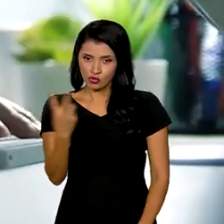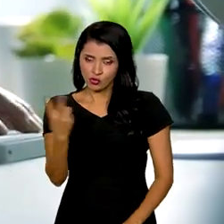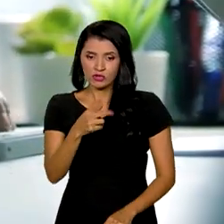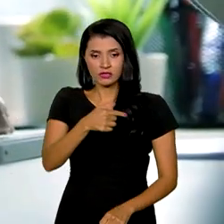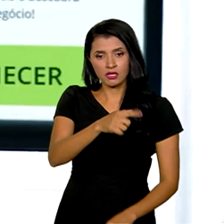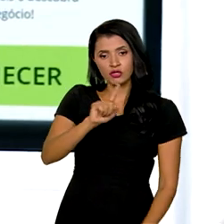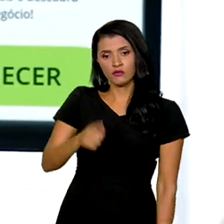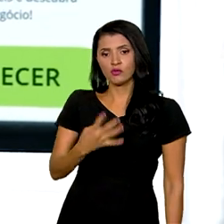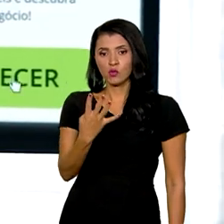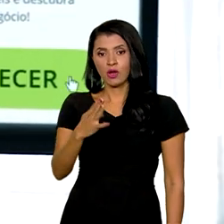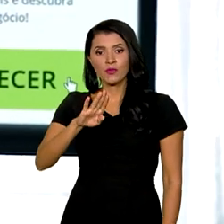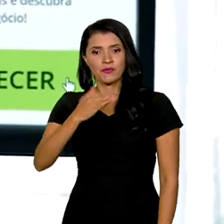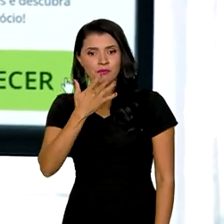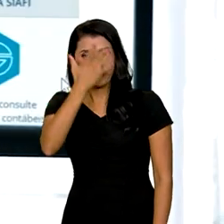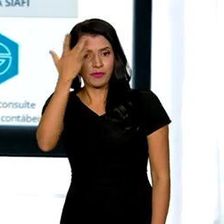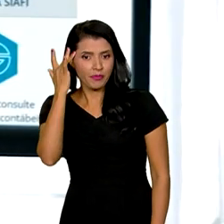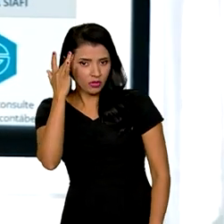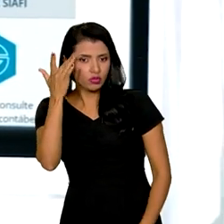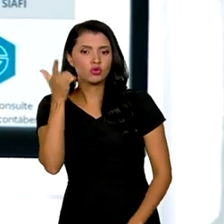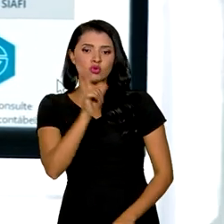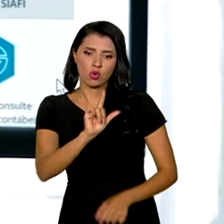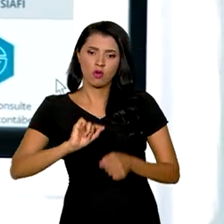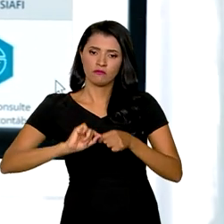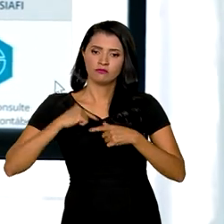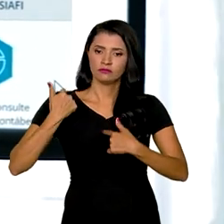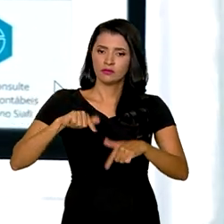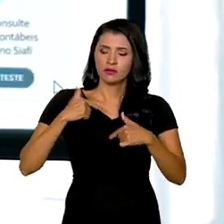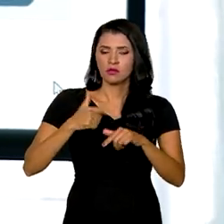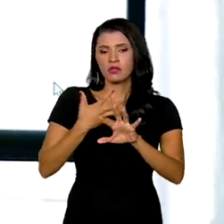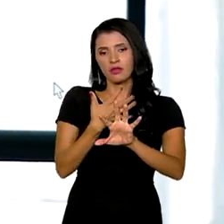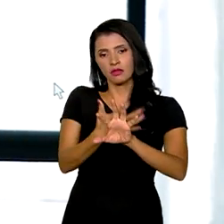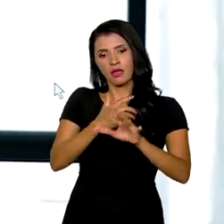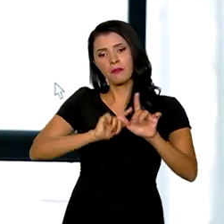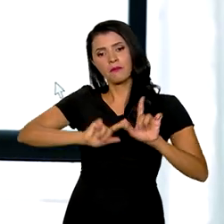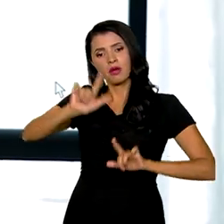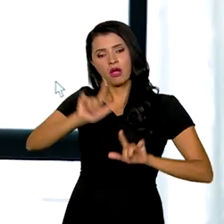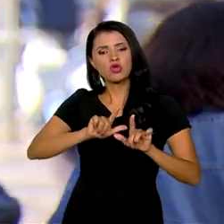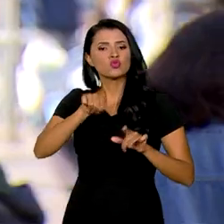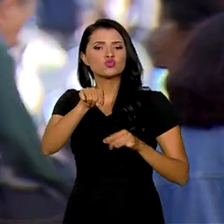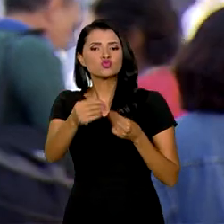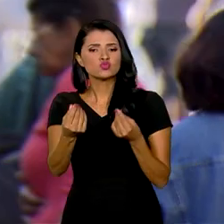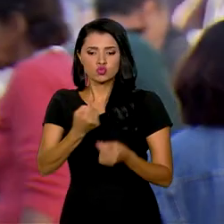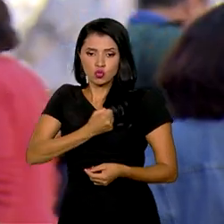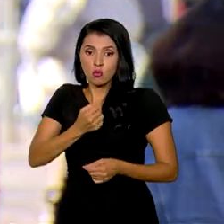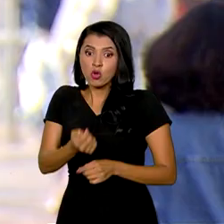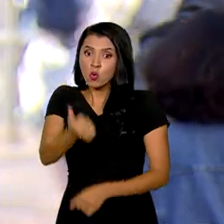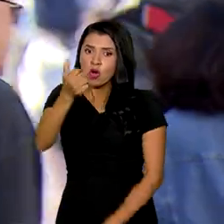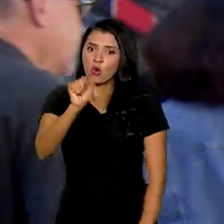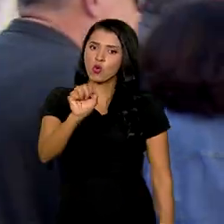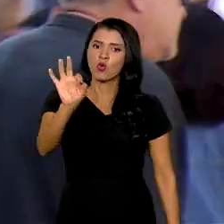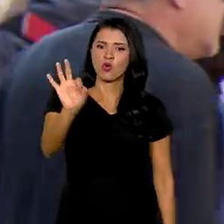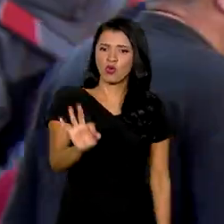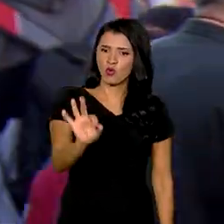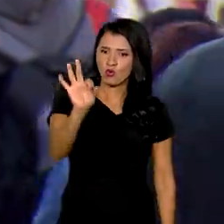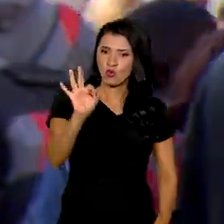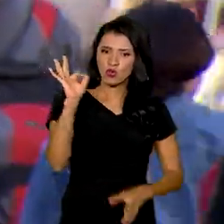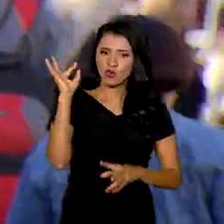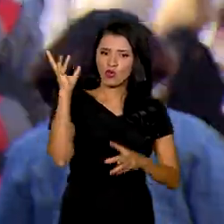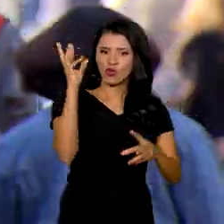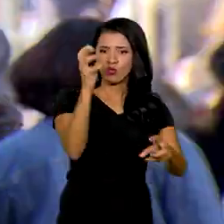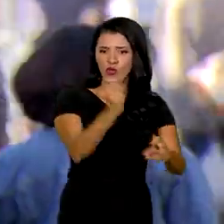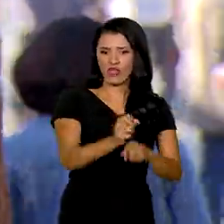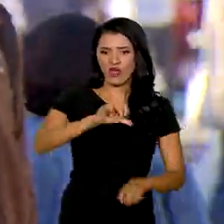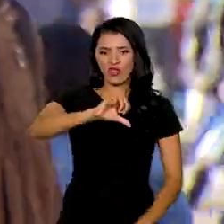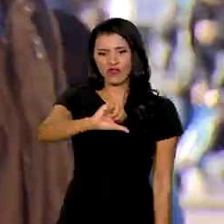7,4 milhões de pessoas realizaram o teletrabalho. O número representa quase 8% do total